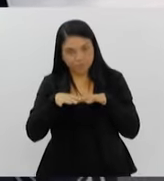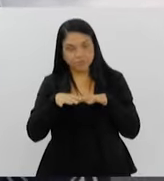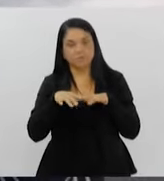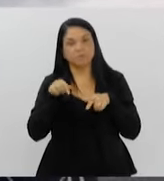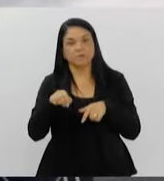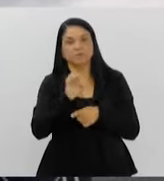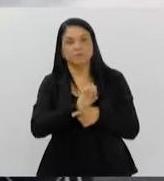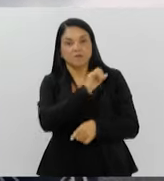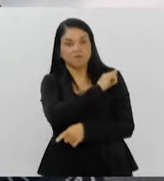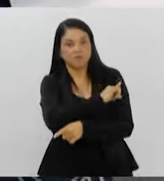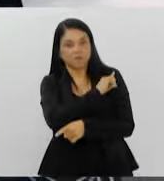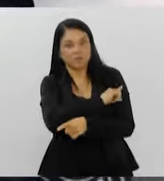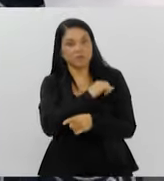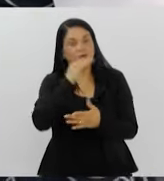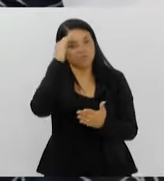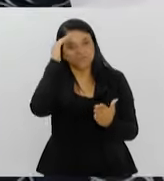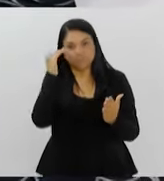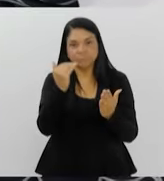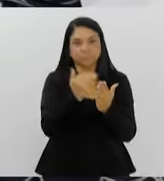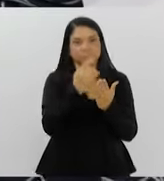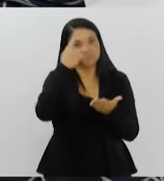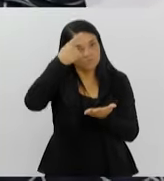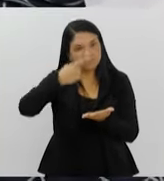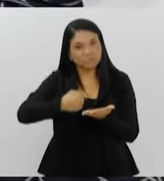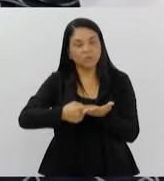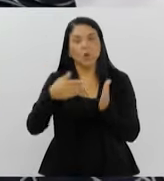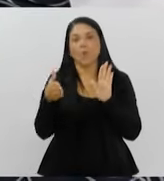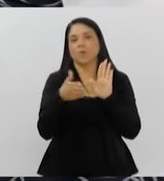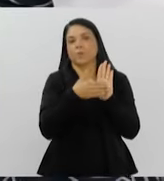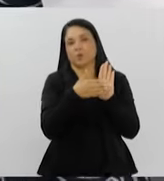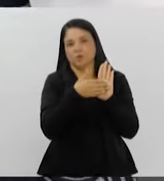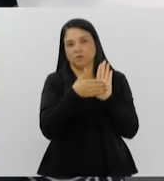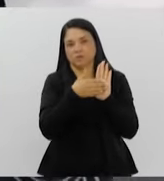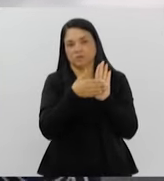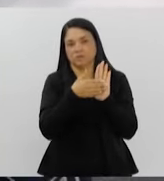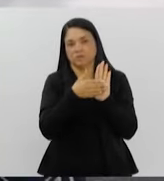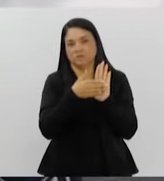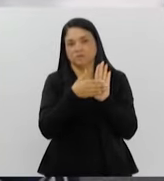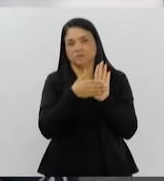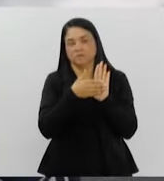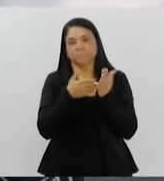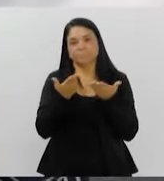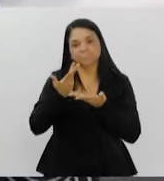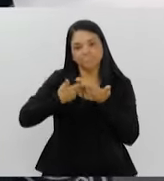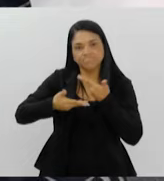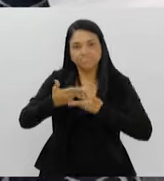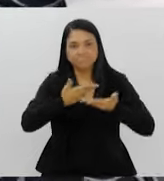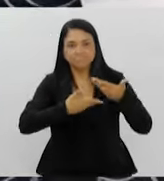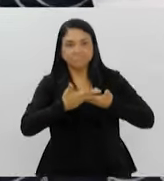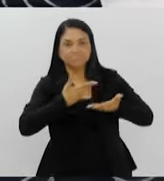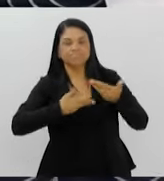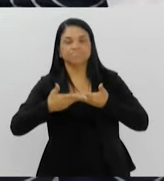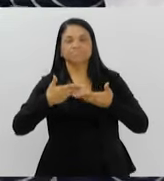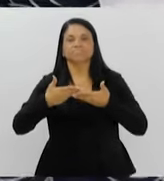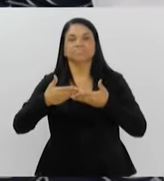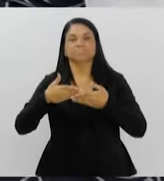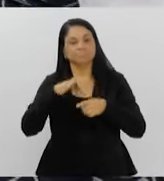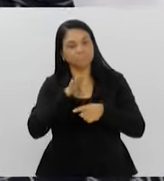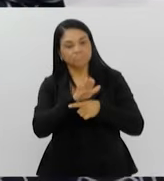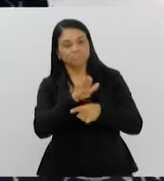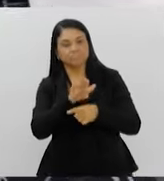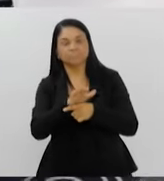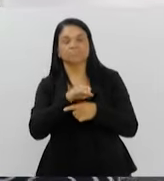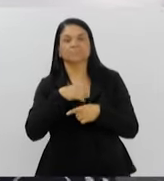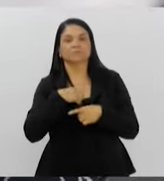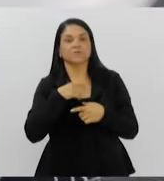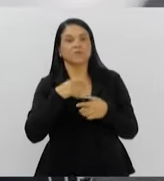cumprindo aquilo que ele tem como proposta mediar os conflitos sempre a favor do interesse do